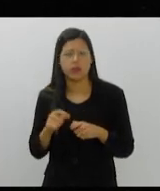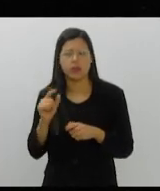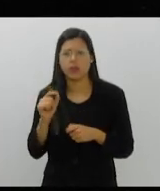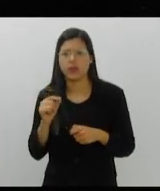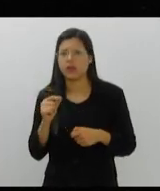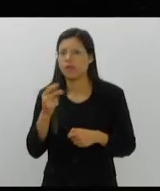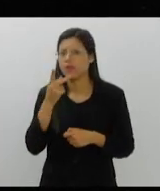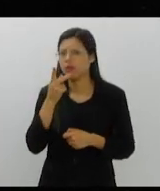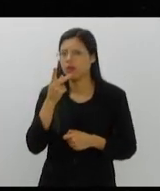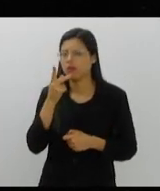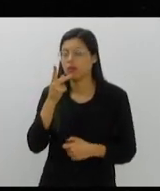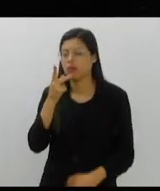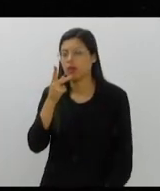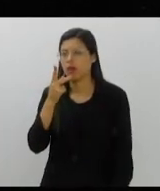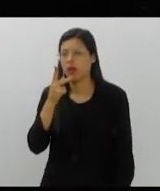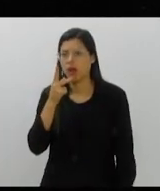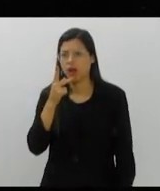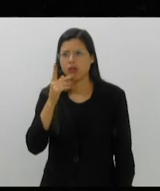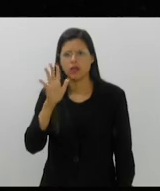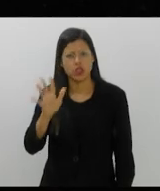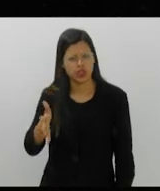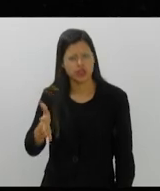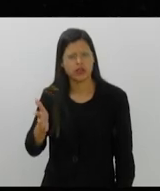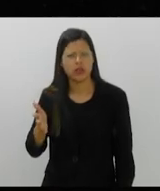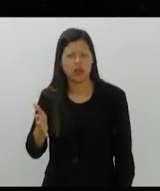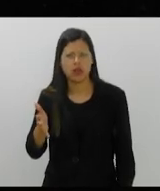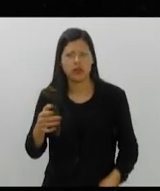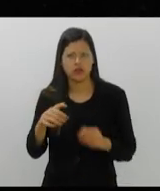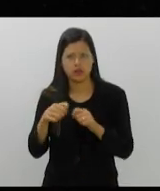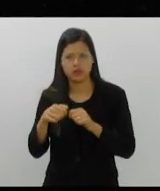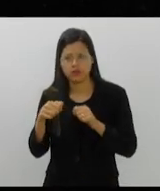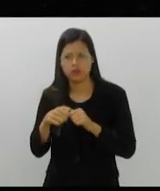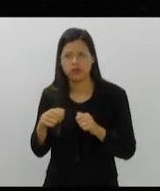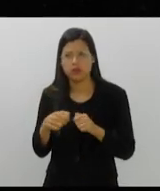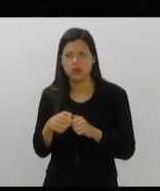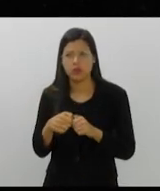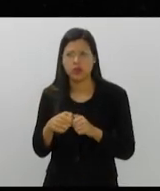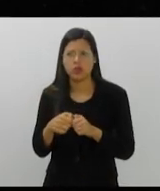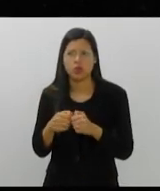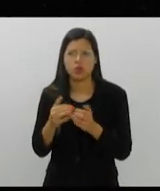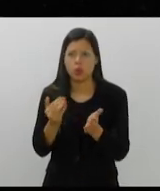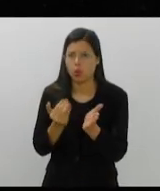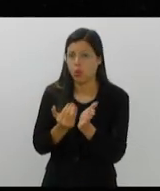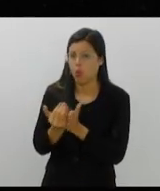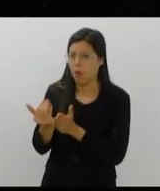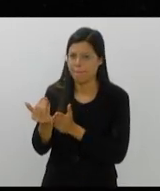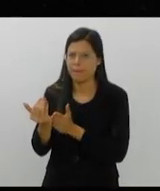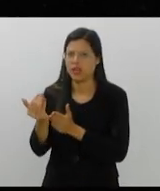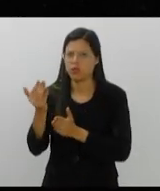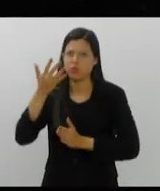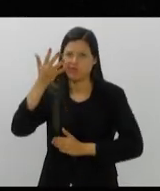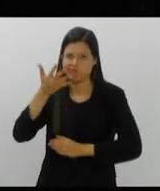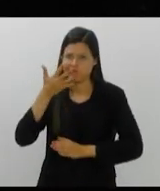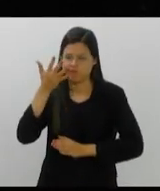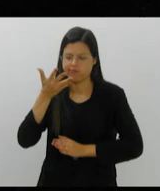observação que já fiz no expediente inicial,